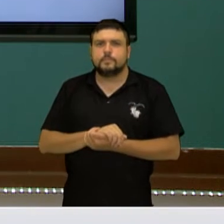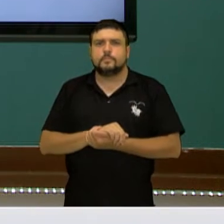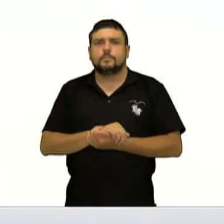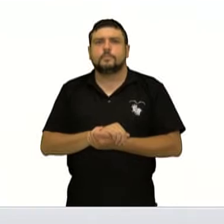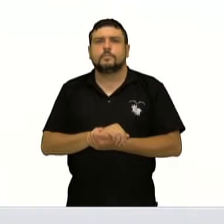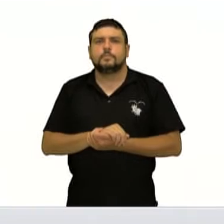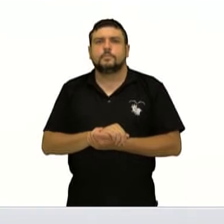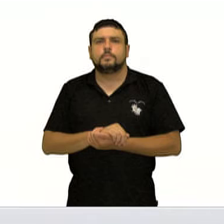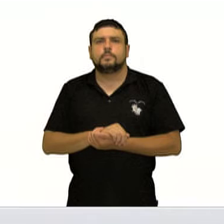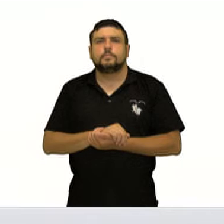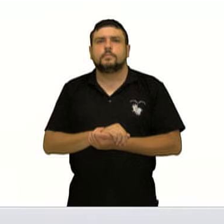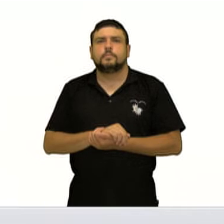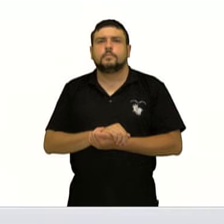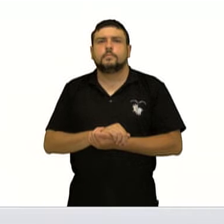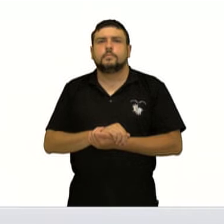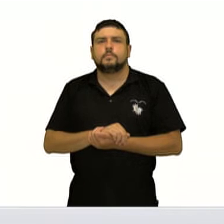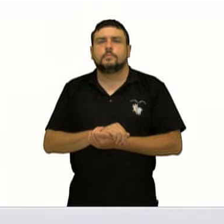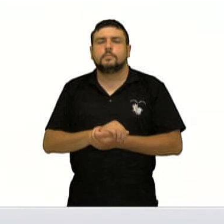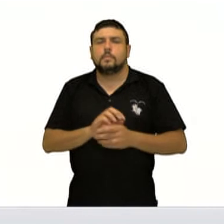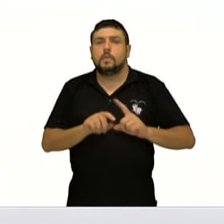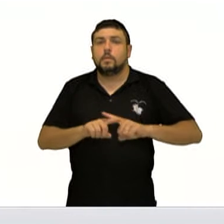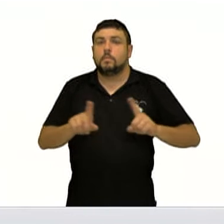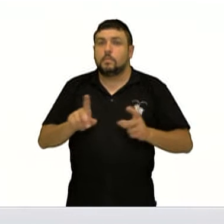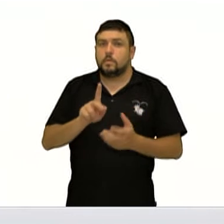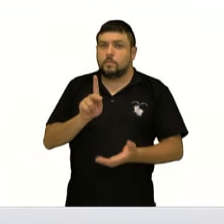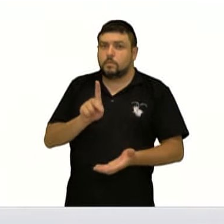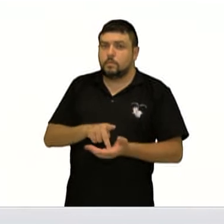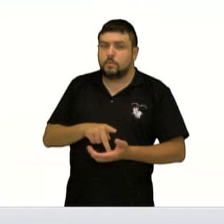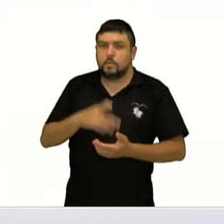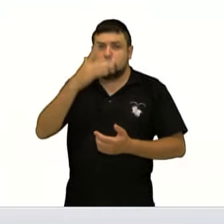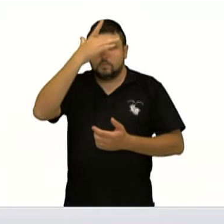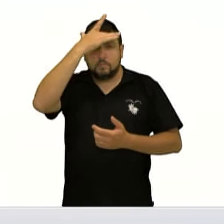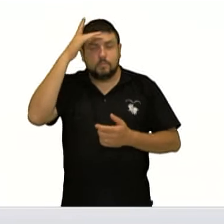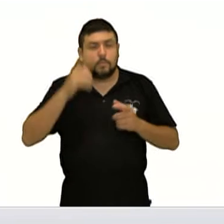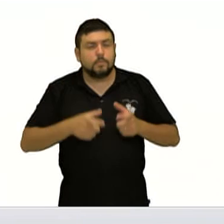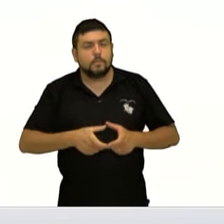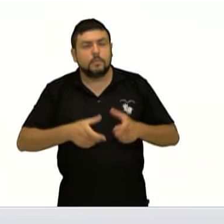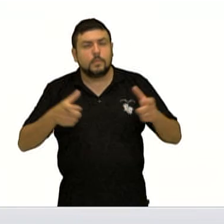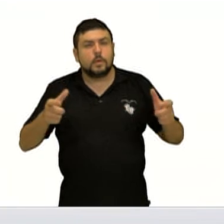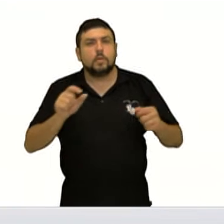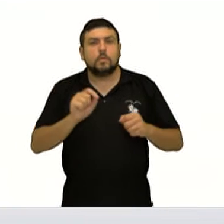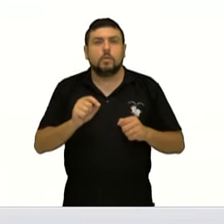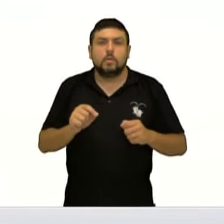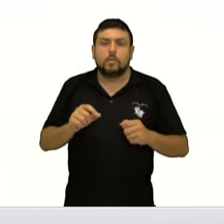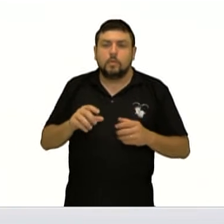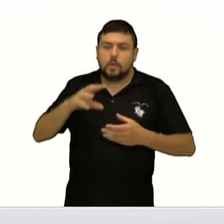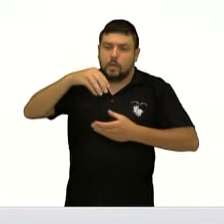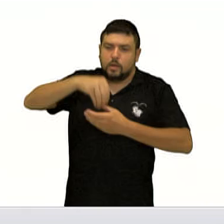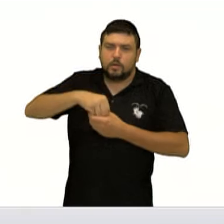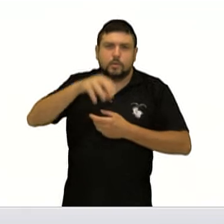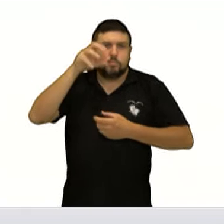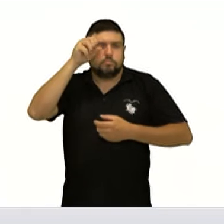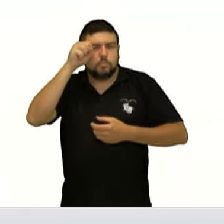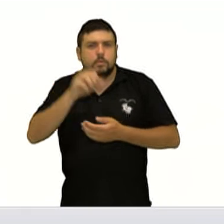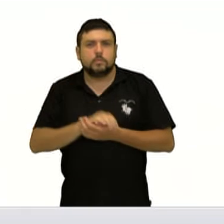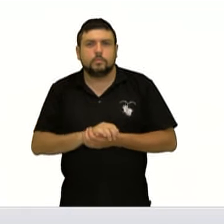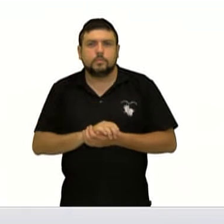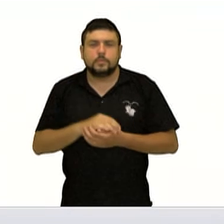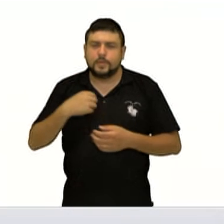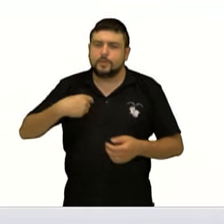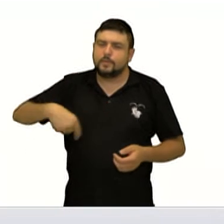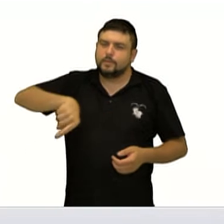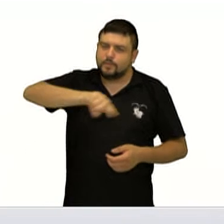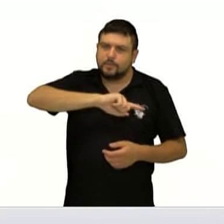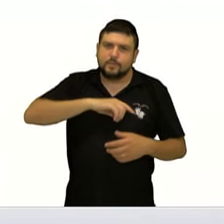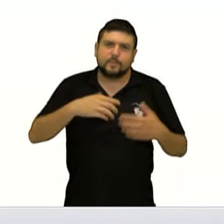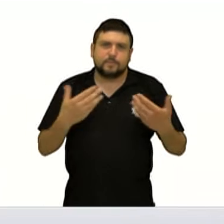coisas. Mas a realidade é que a grande maioria das pessoas moram em espaços compartilhados, certo? Eu e você, se enquadramos aí?